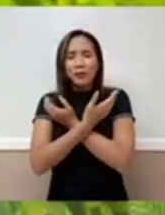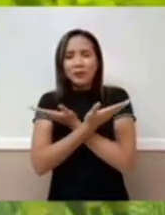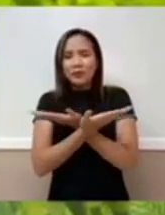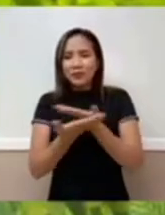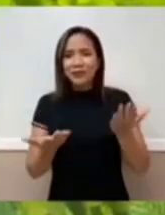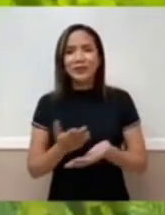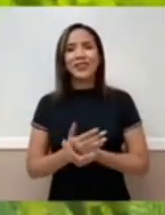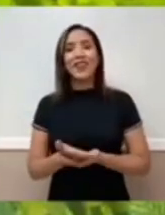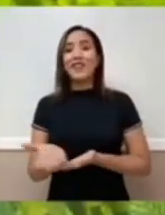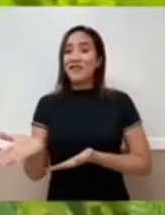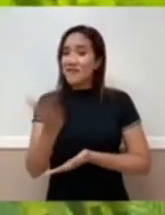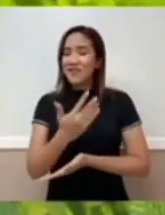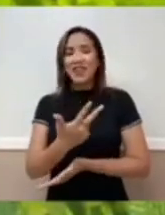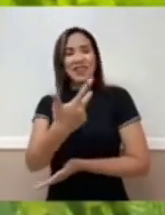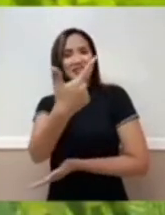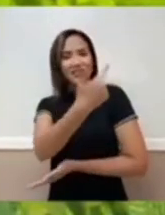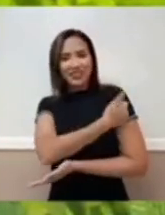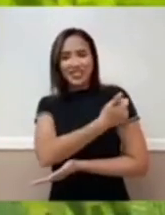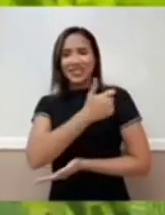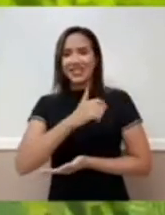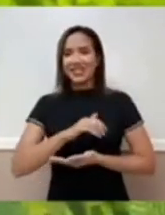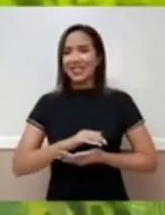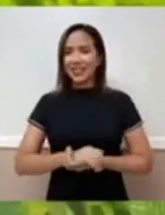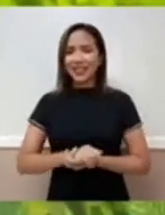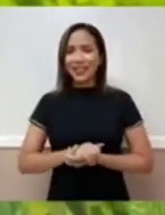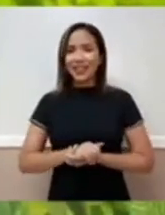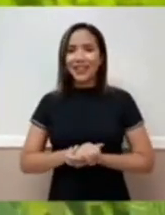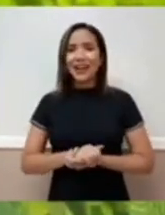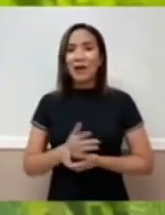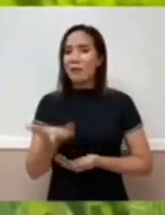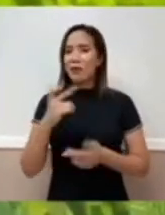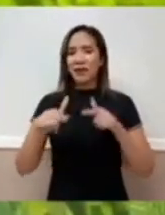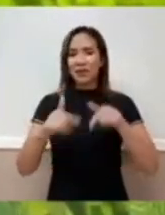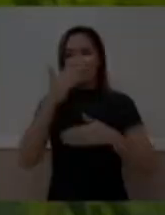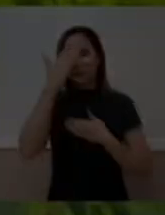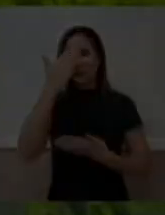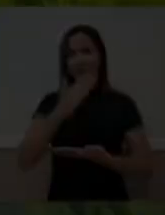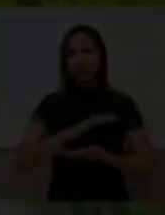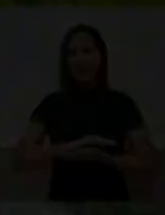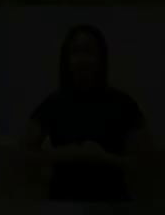proteger um abraço a todos vêm vacina embora vacinar e um bora trabalhar